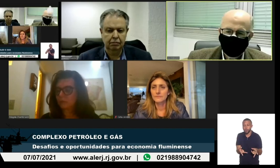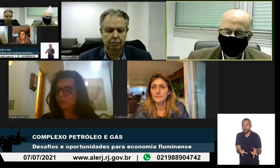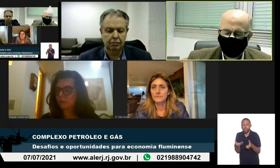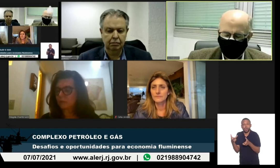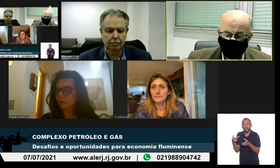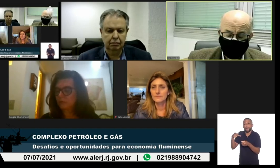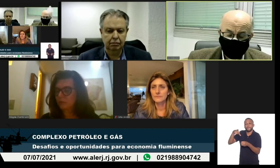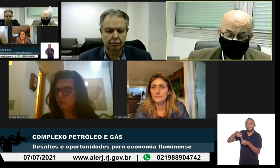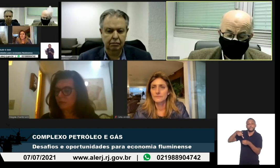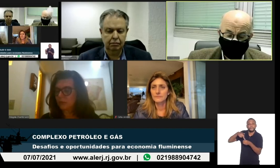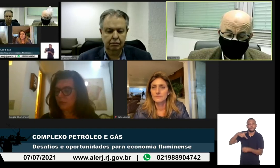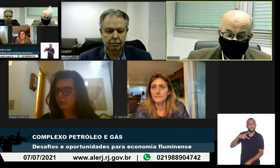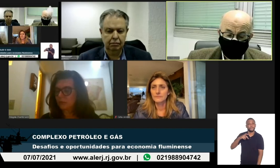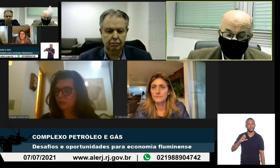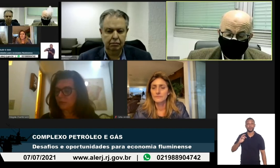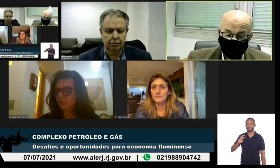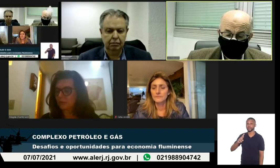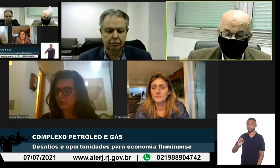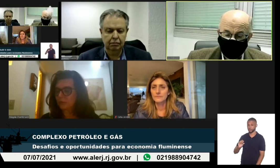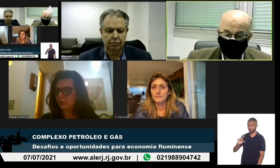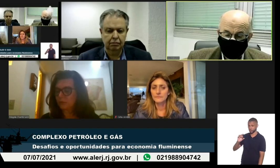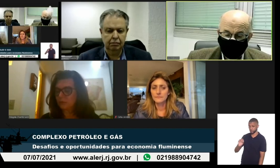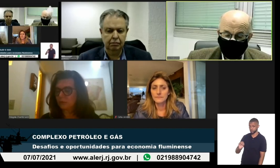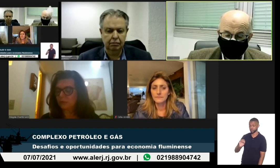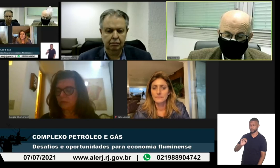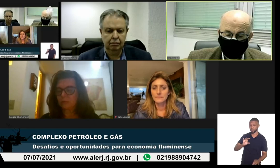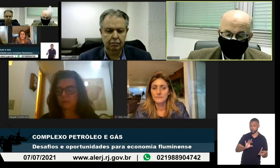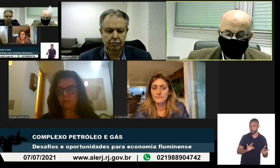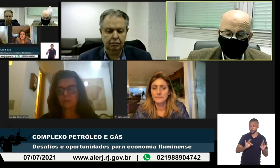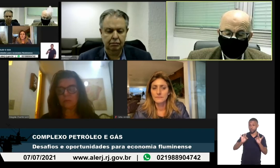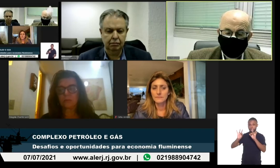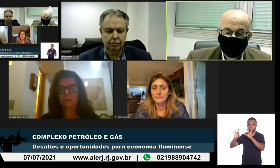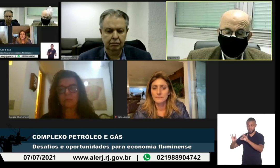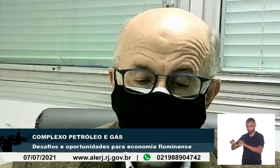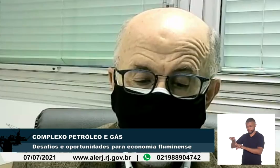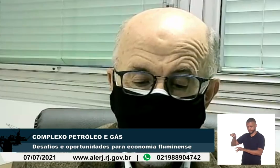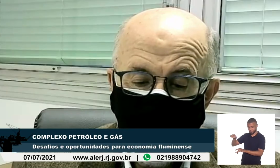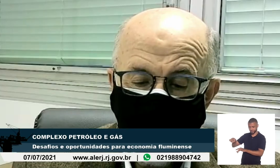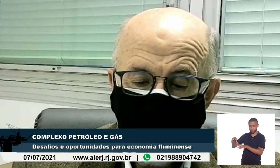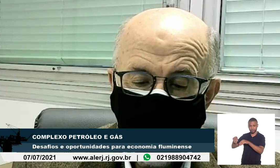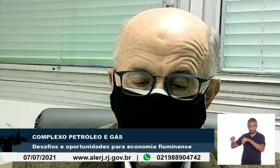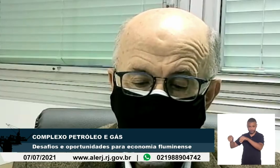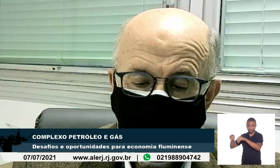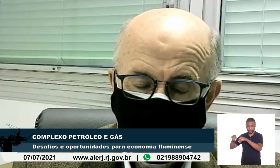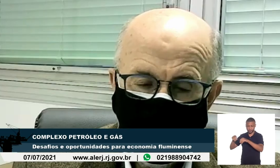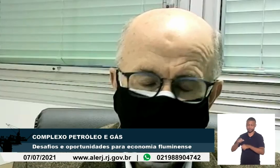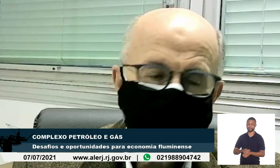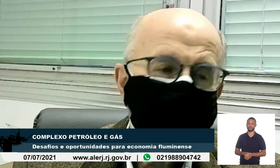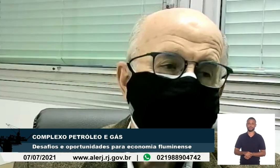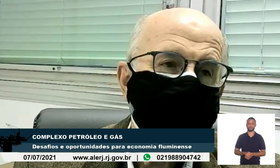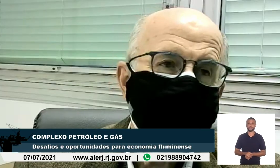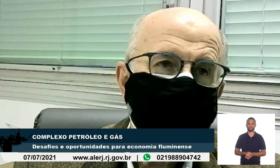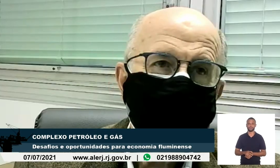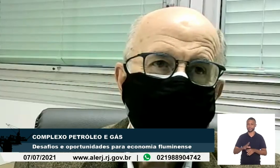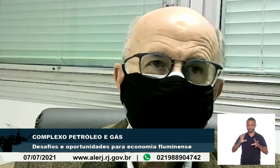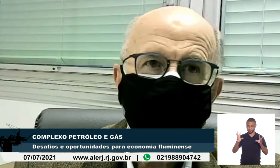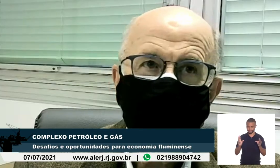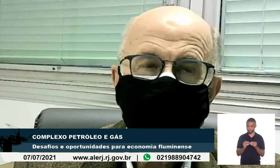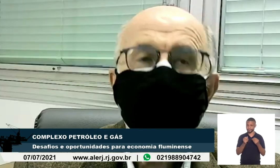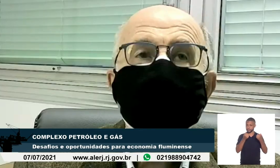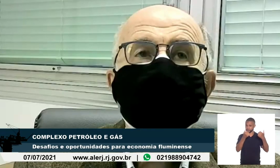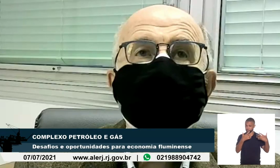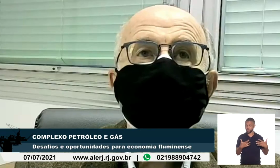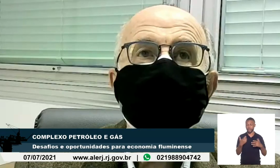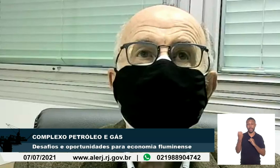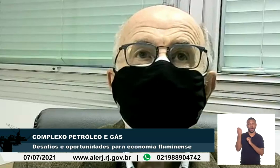para serem carregados. Dito isso, a própria Petrobras tem sido